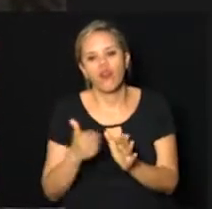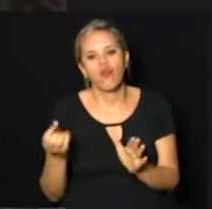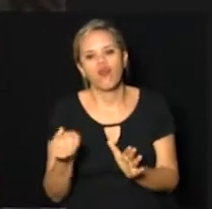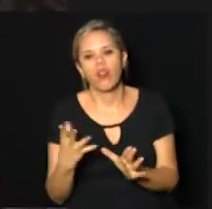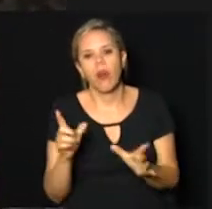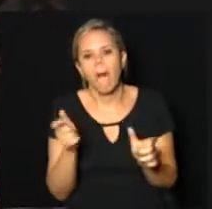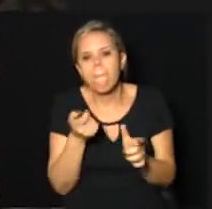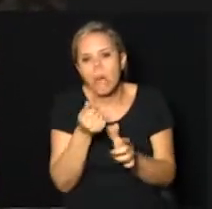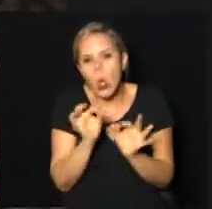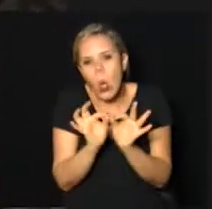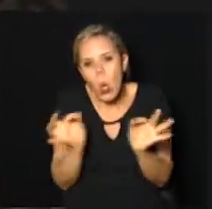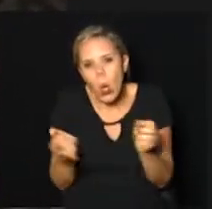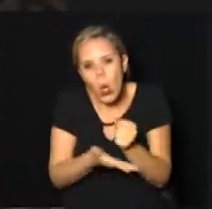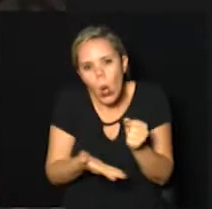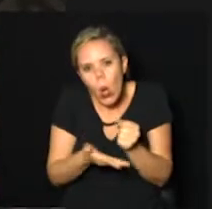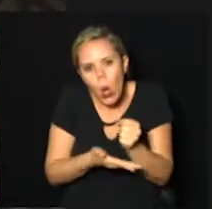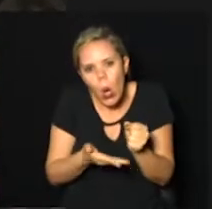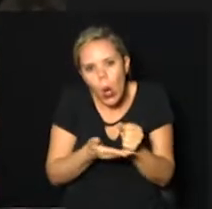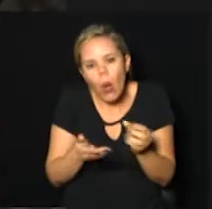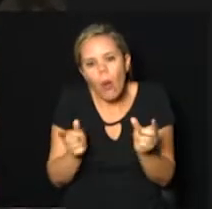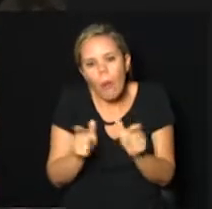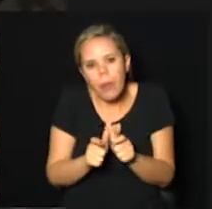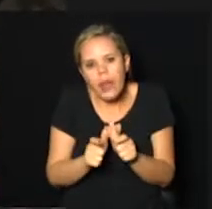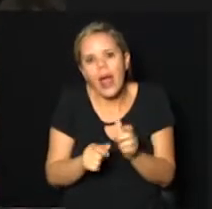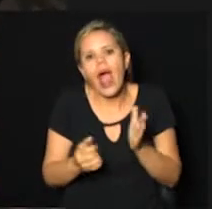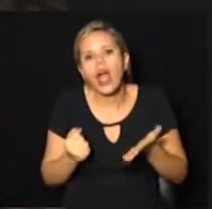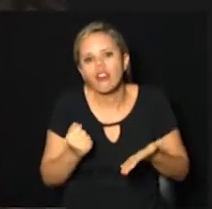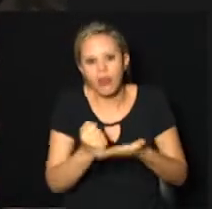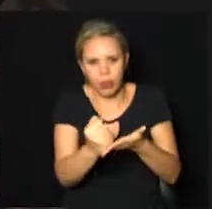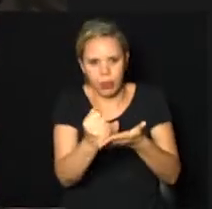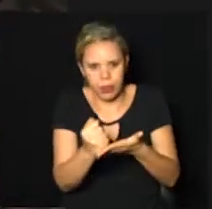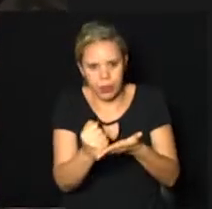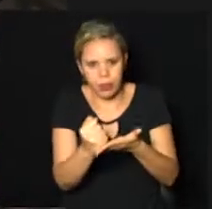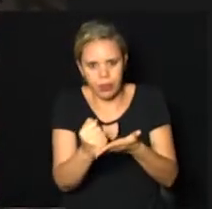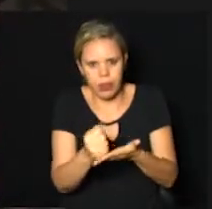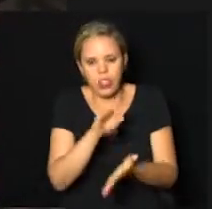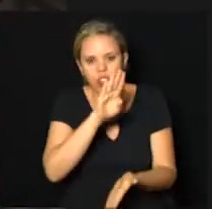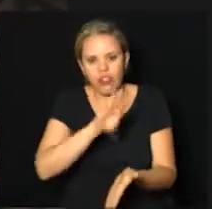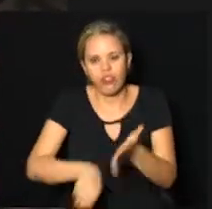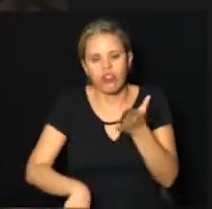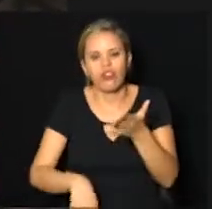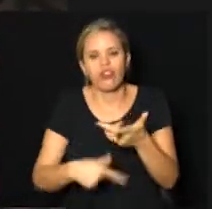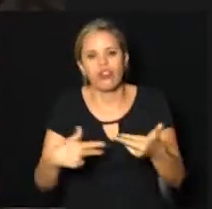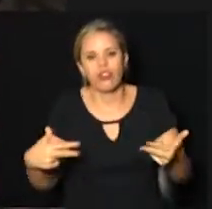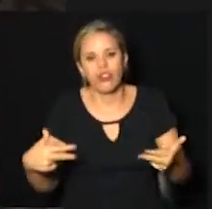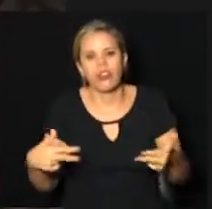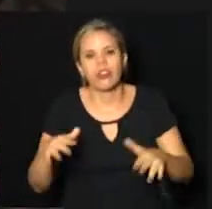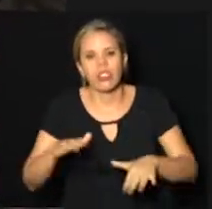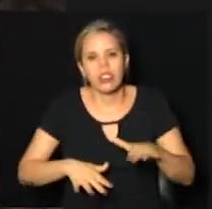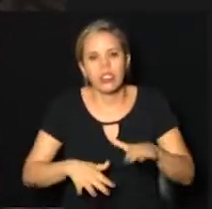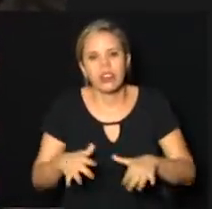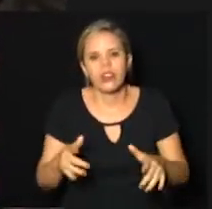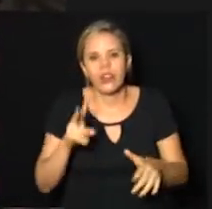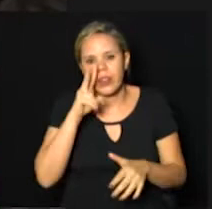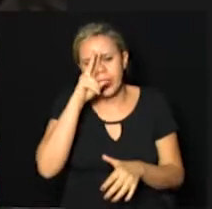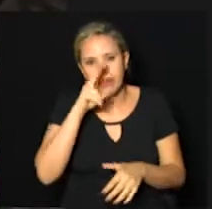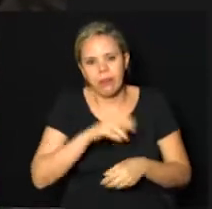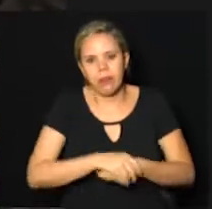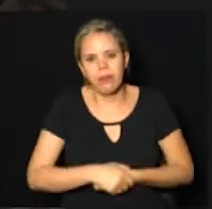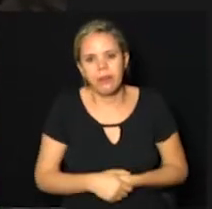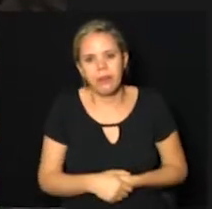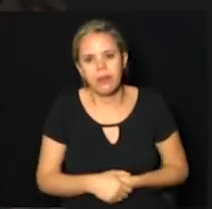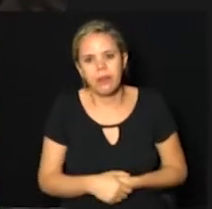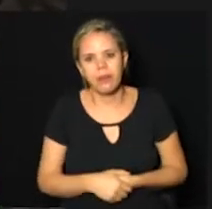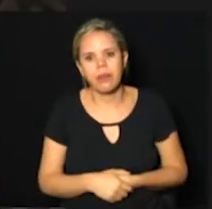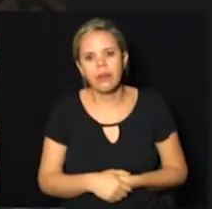bem baixinha, numa dose mínima que nos ajude a tirar esses sintomas que são, às vezes, muito intensos.